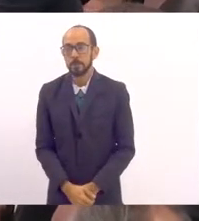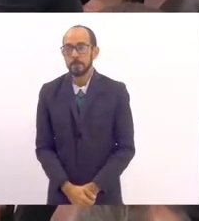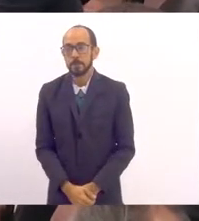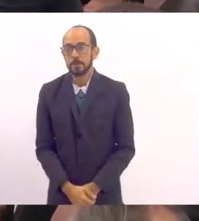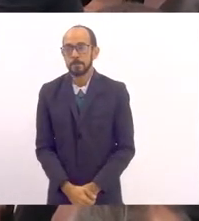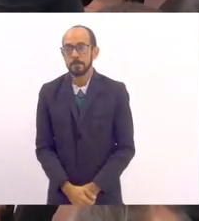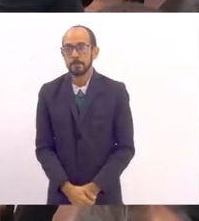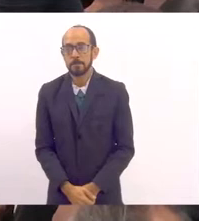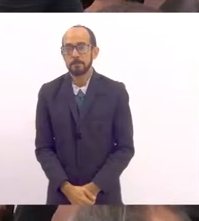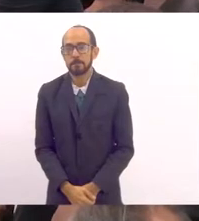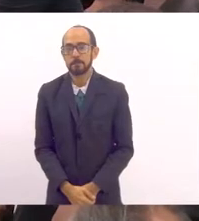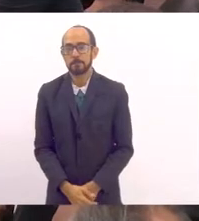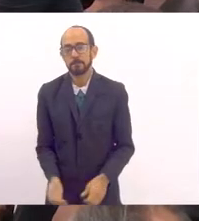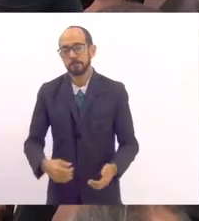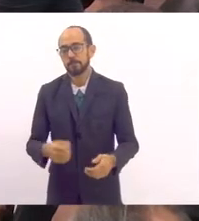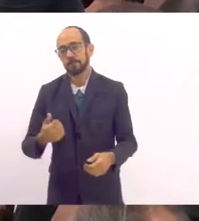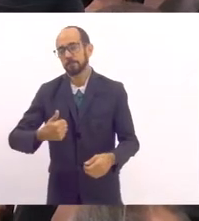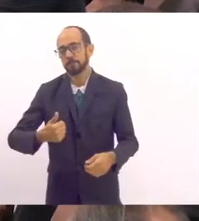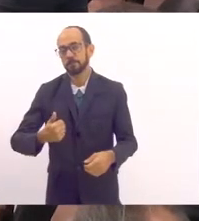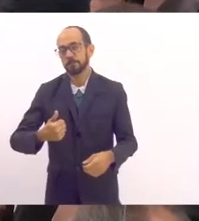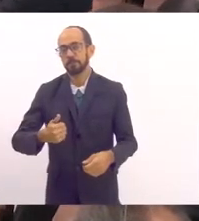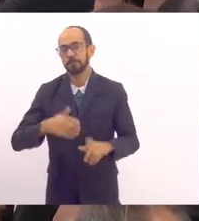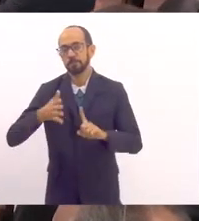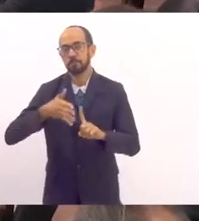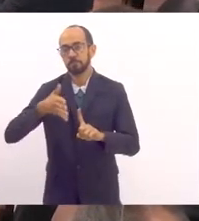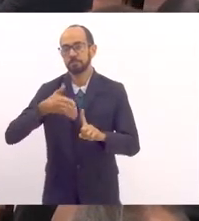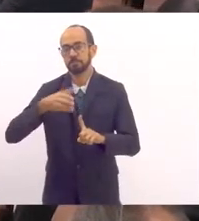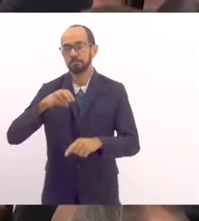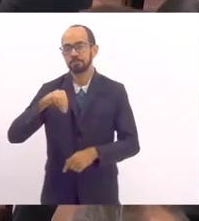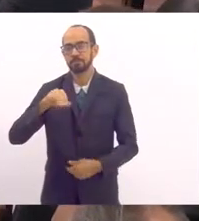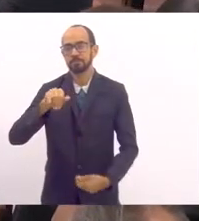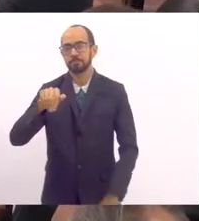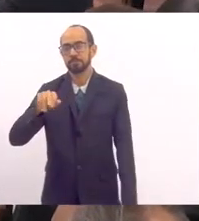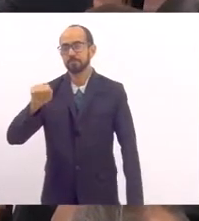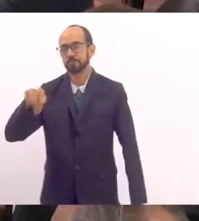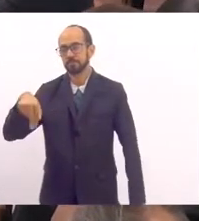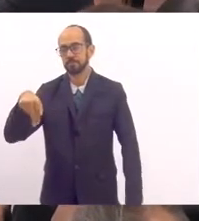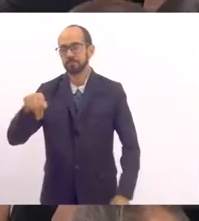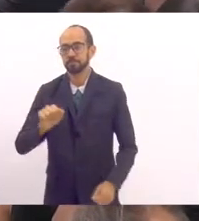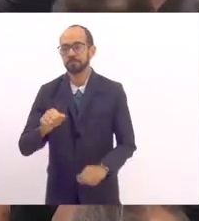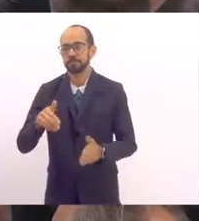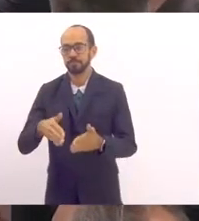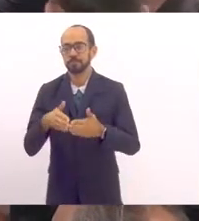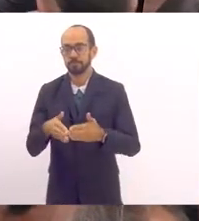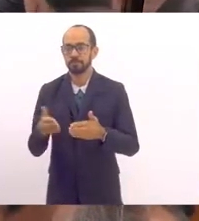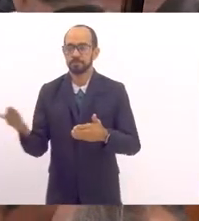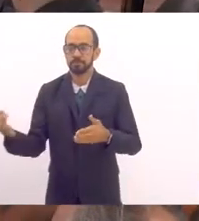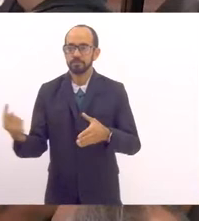A primeira oradora inscrita é a senhora Miriam. Por favor.